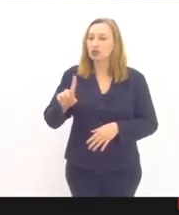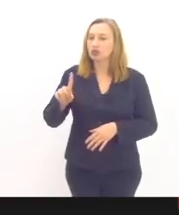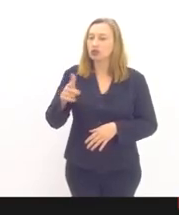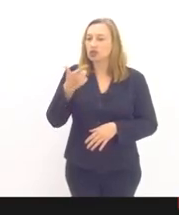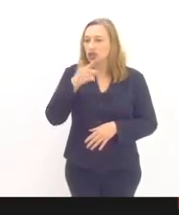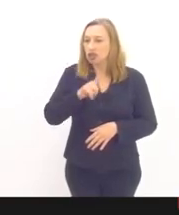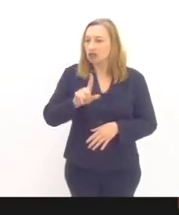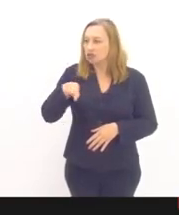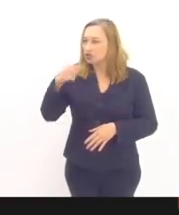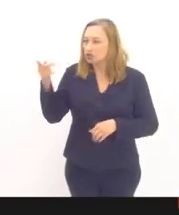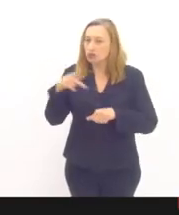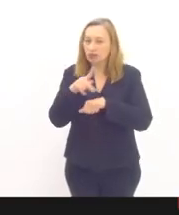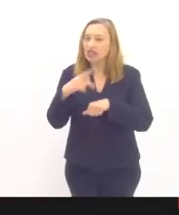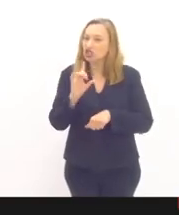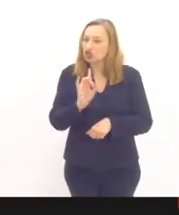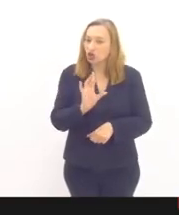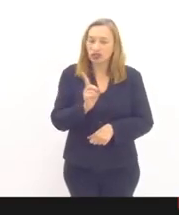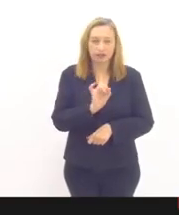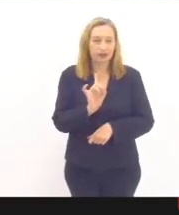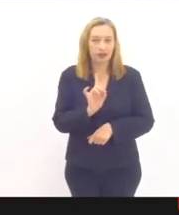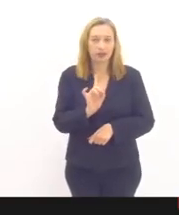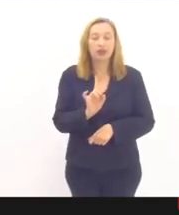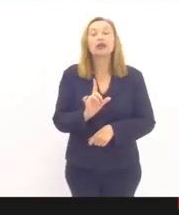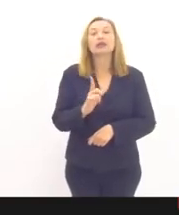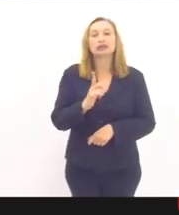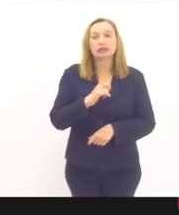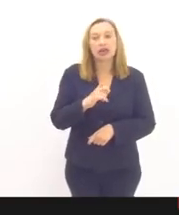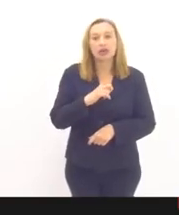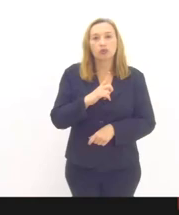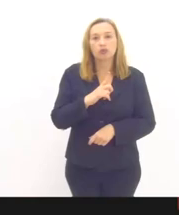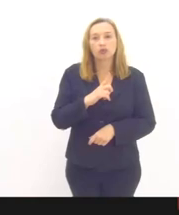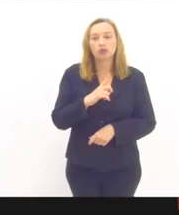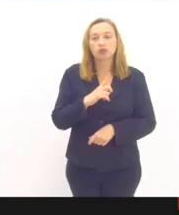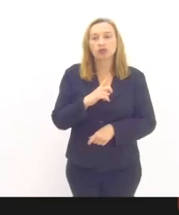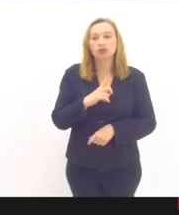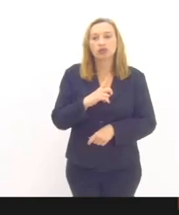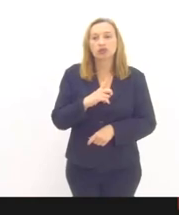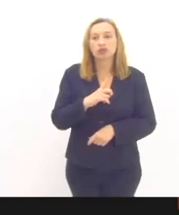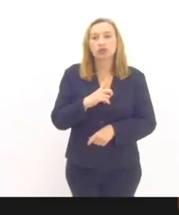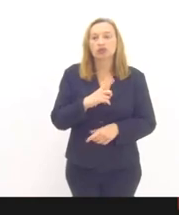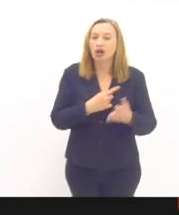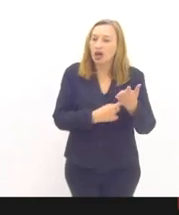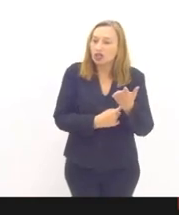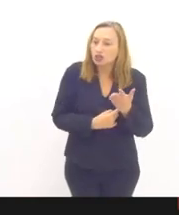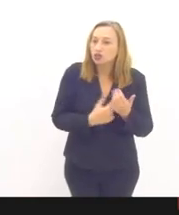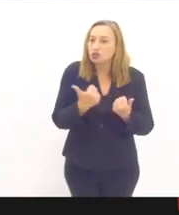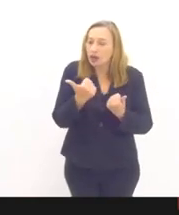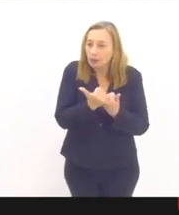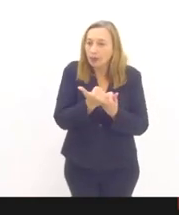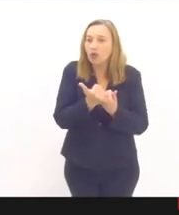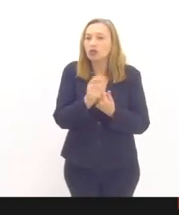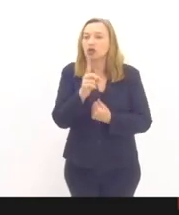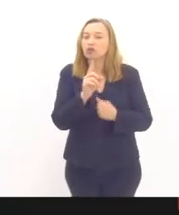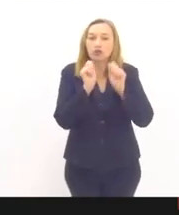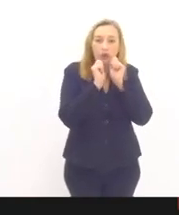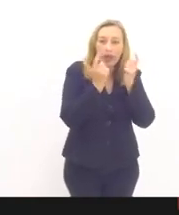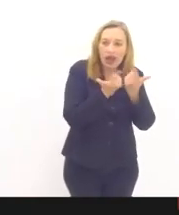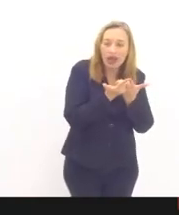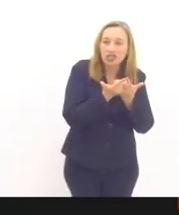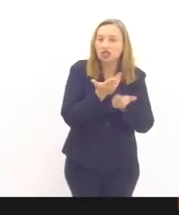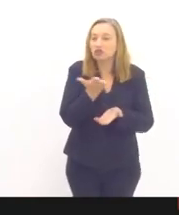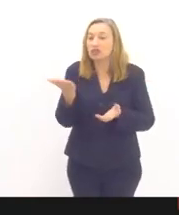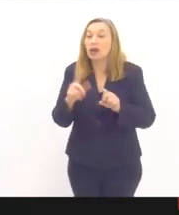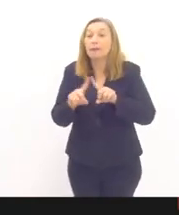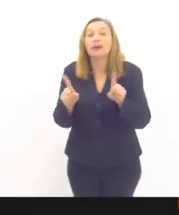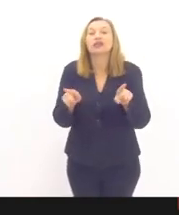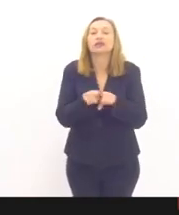não estamos sozinhos. Nós temos aí a ajuda, não só da ALERJ, de vocês,